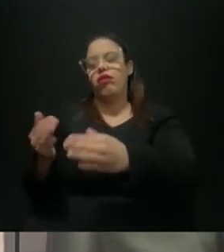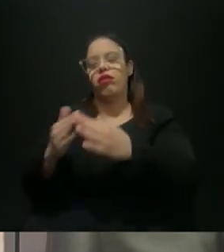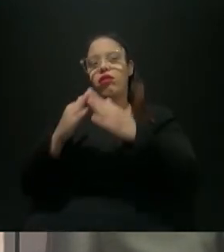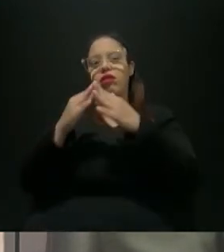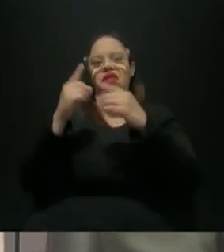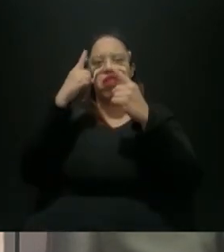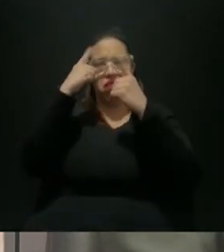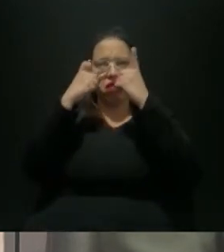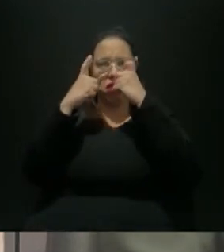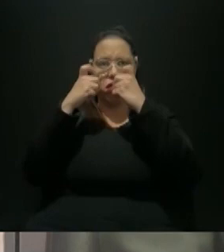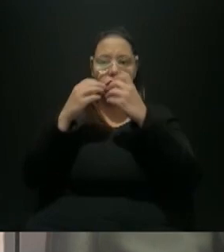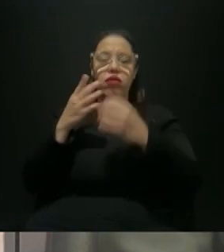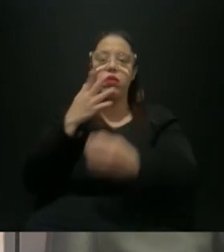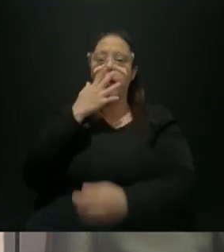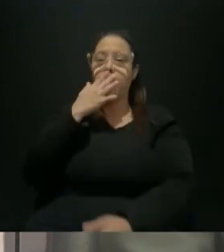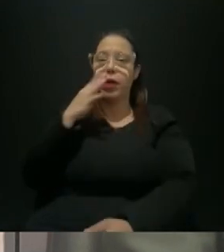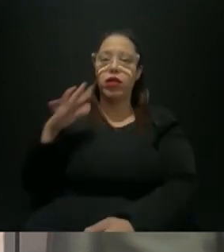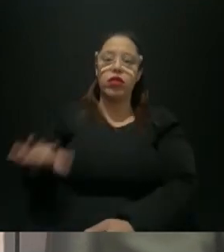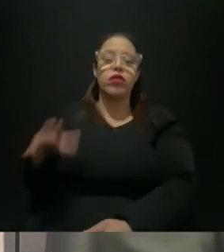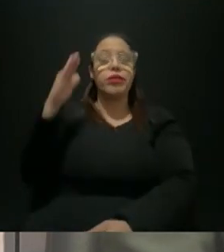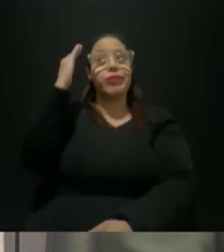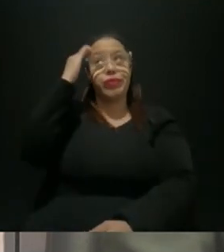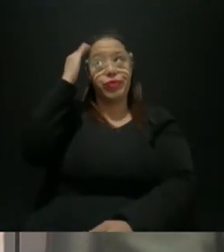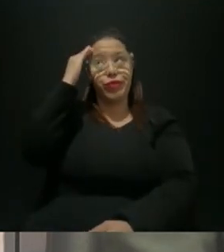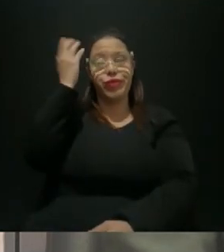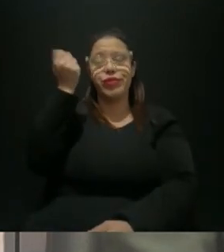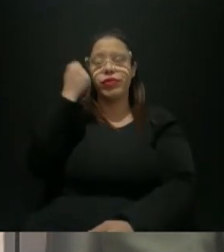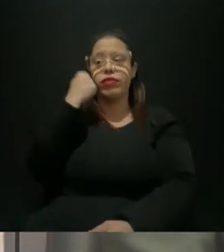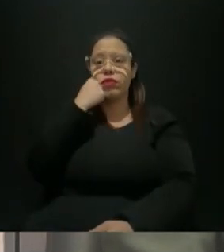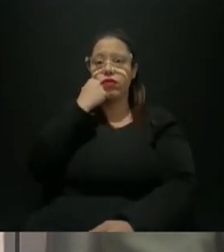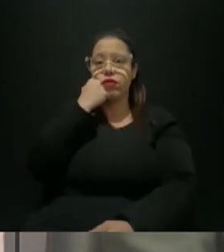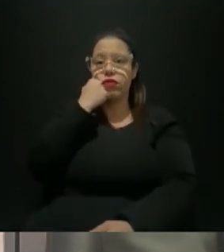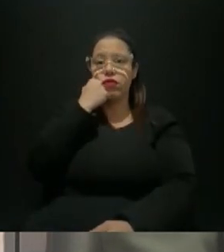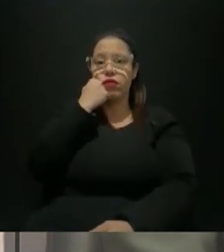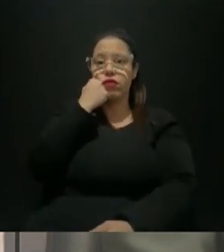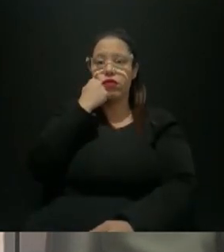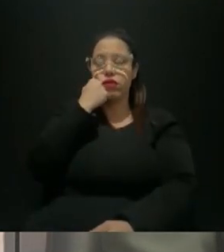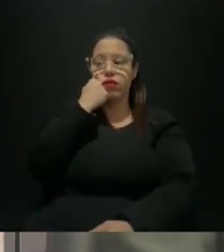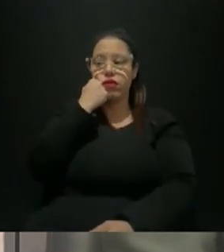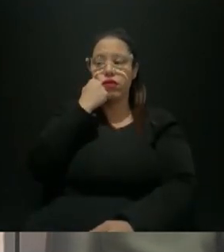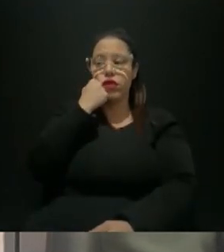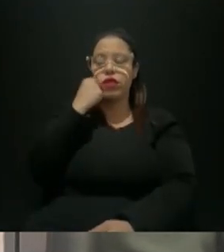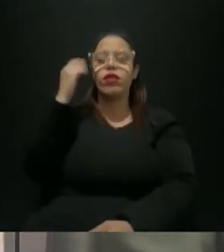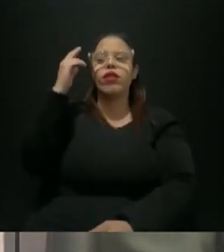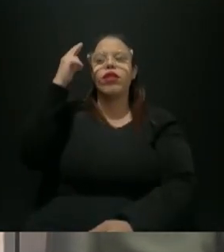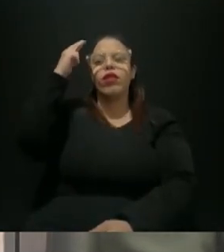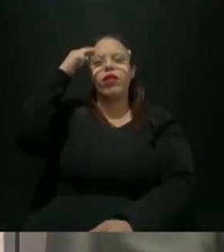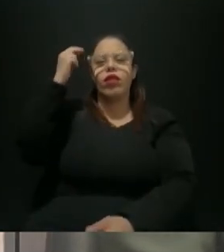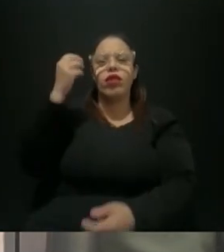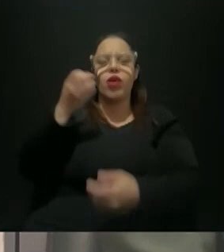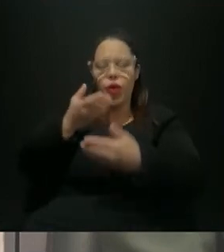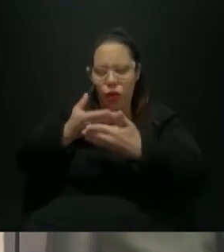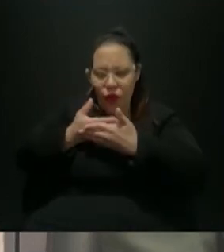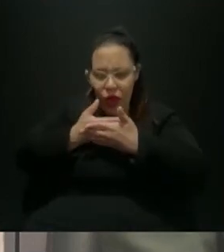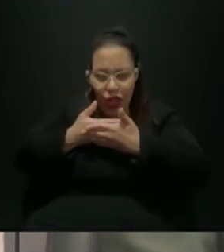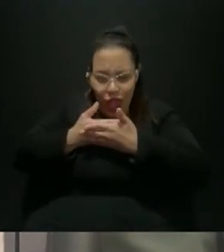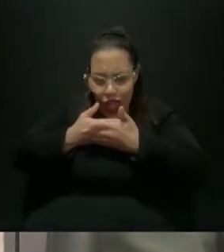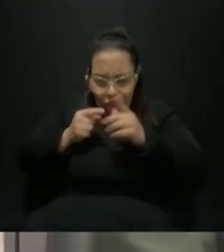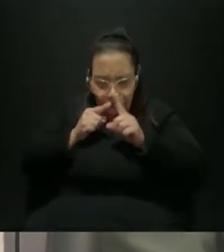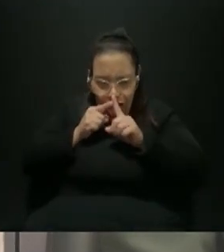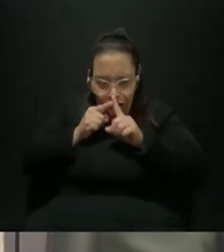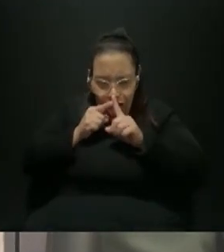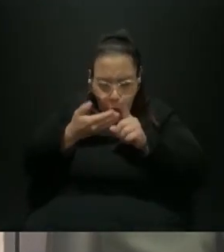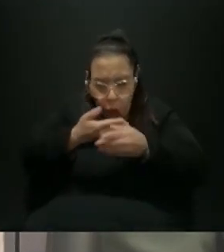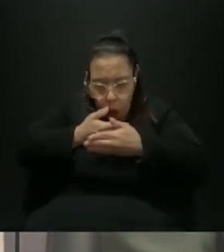criança, a gente tem que entender. O Vital de Donê, ele fala assim, imagina um serzinho que estava num lugar todo aconchegado, dentro